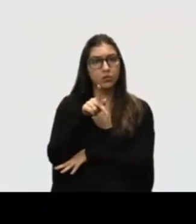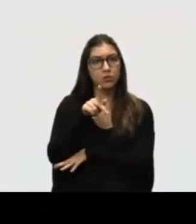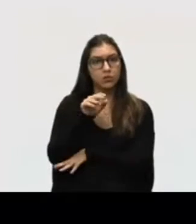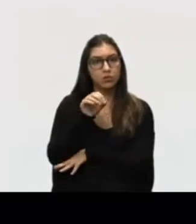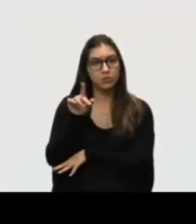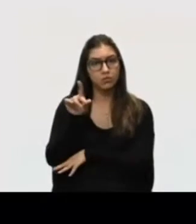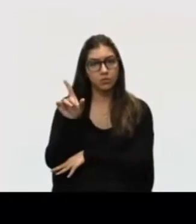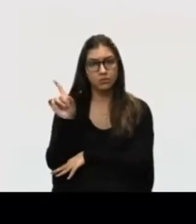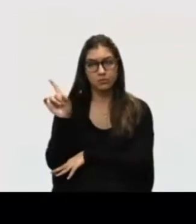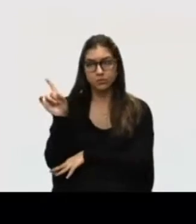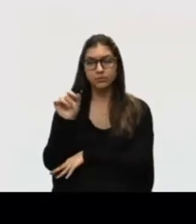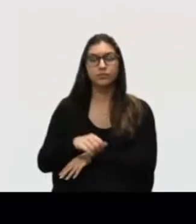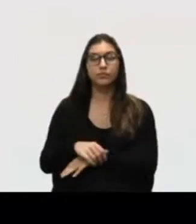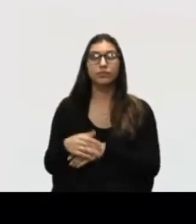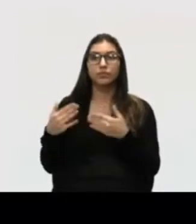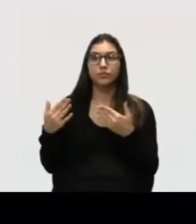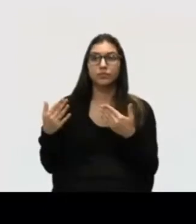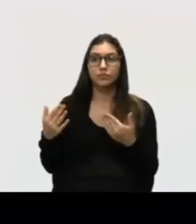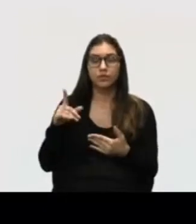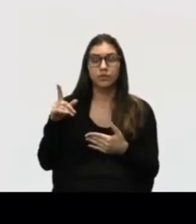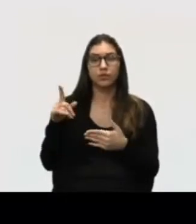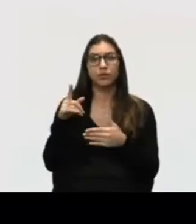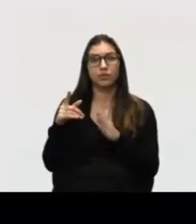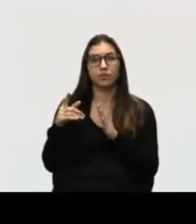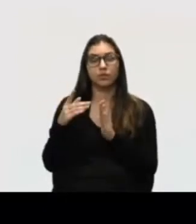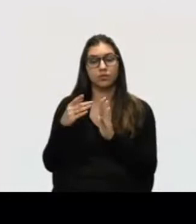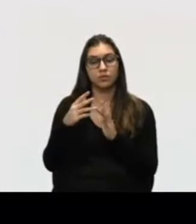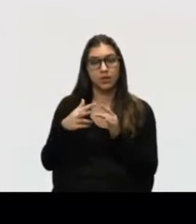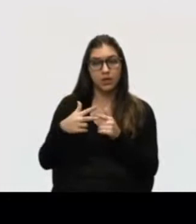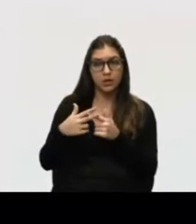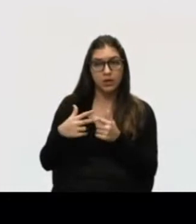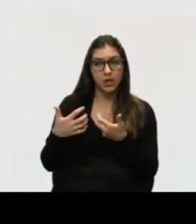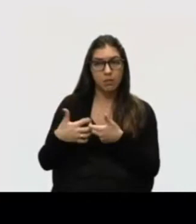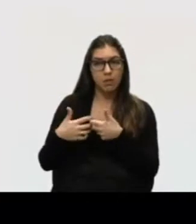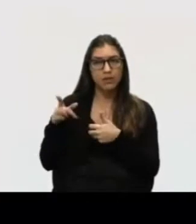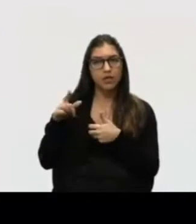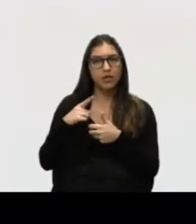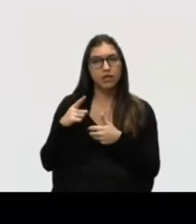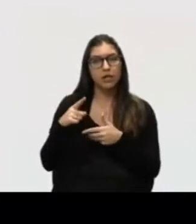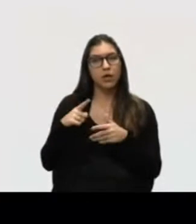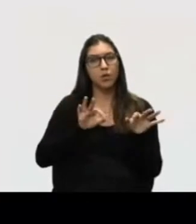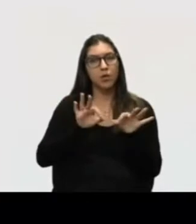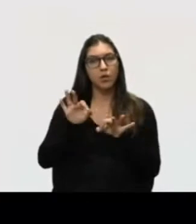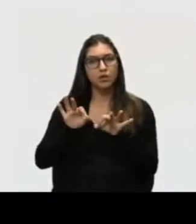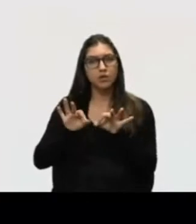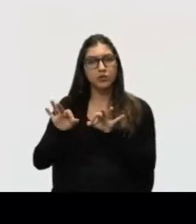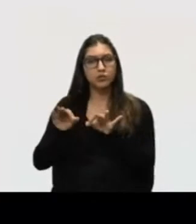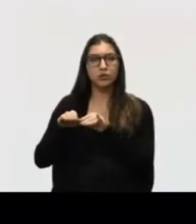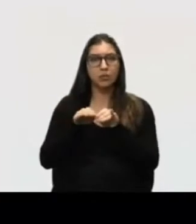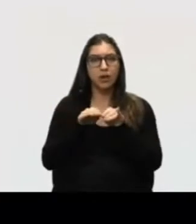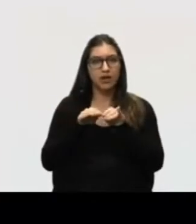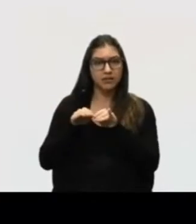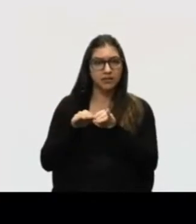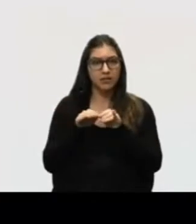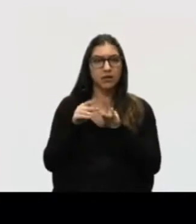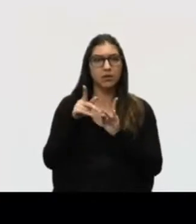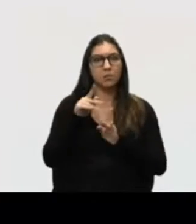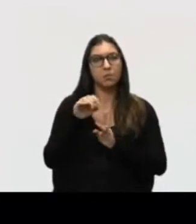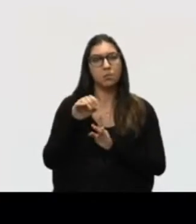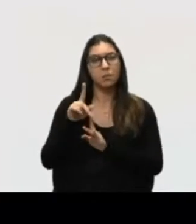equipamento. Então, o equipamento para determinação de ponto de fusão, ele vai ter um procedimento operacional padrão, que está relacionado com a